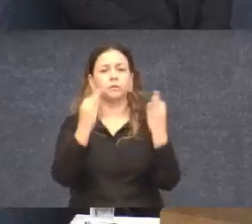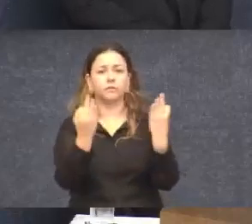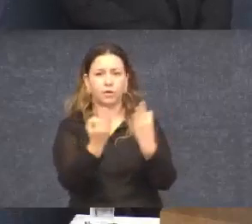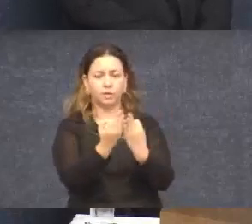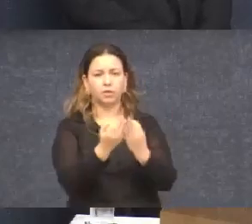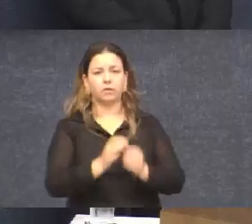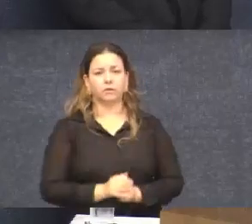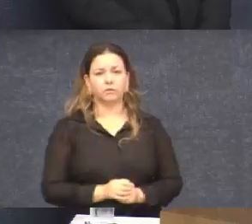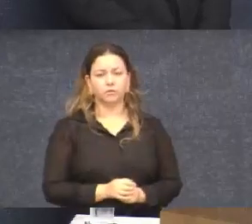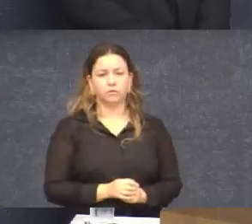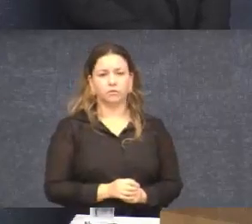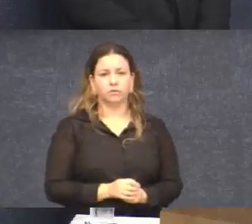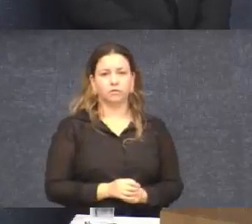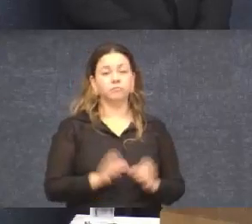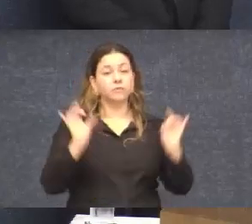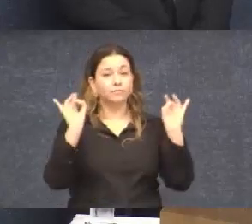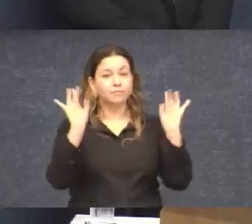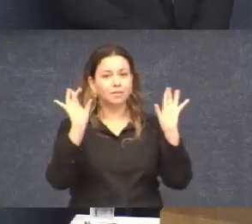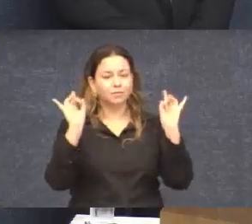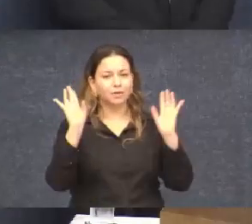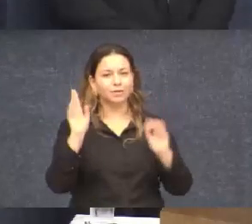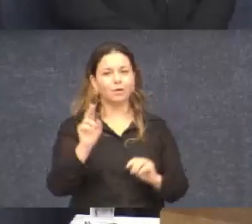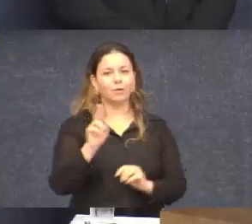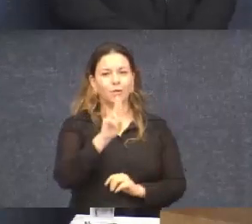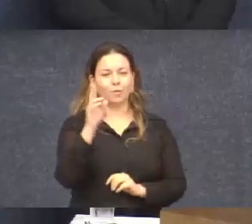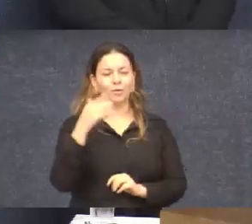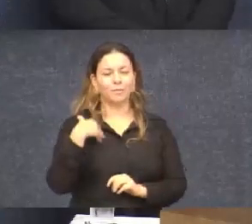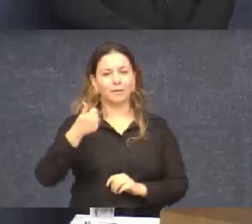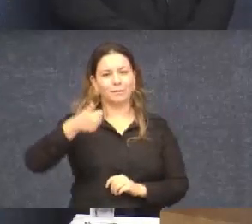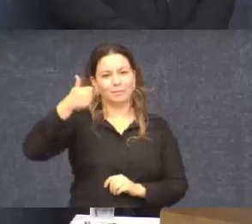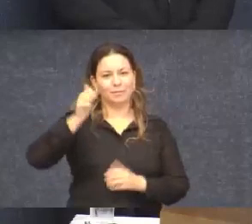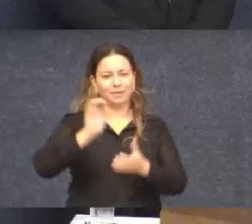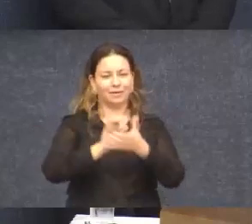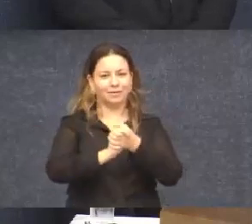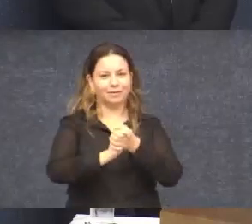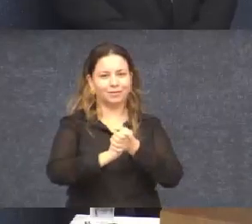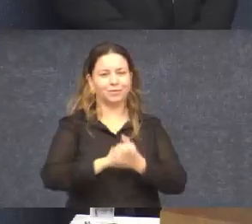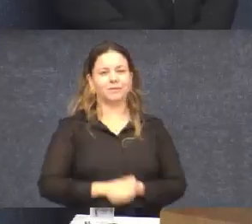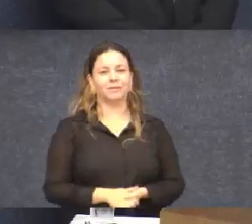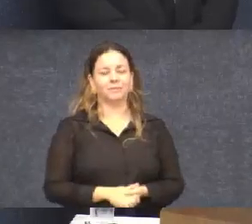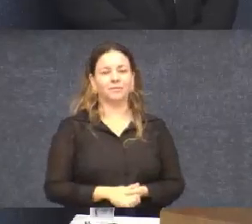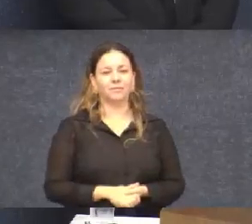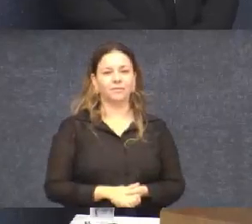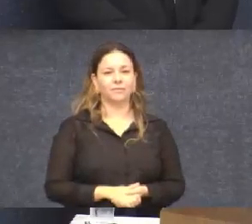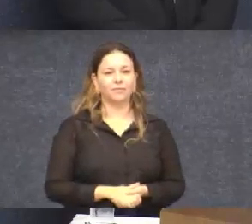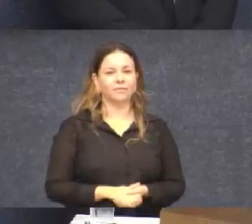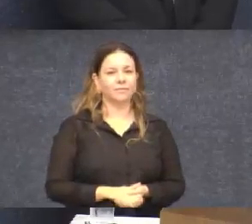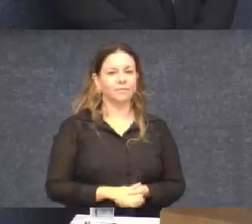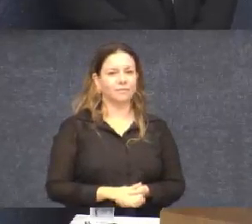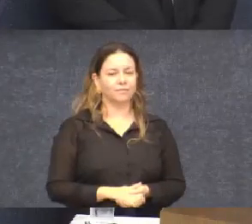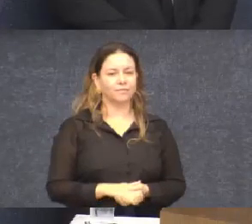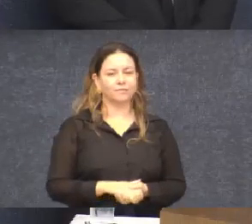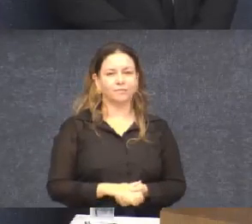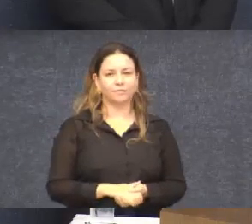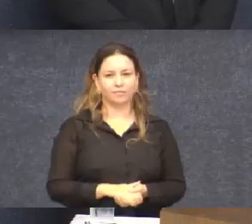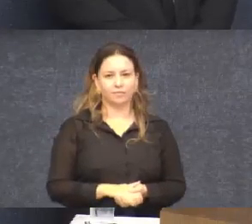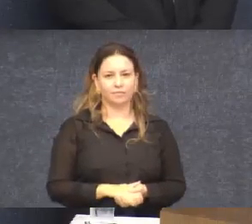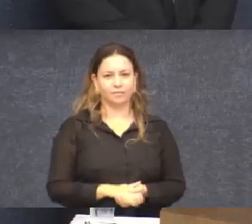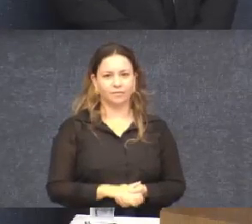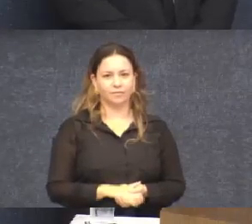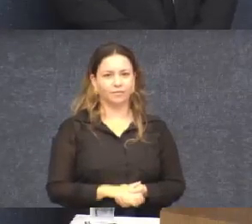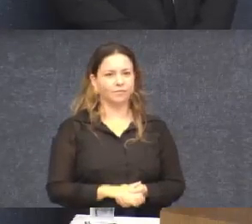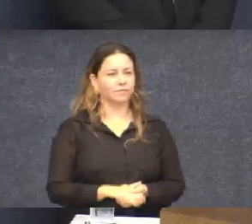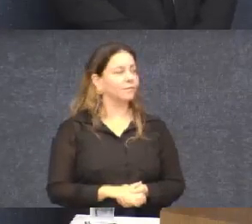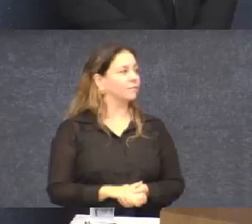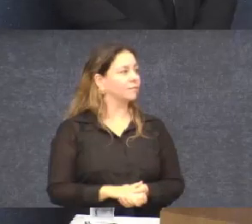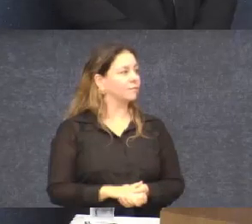famílias, especialmente em nome da minha querida esposa, Sirlene José Farantes, que está aqui conosco,